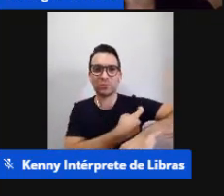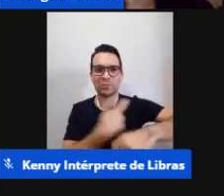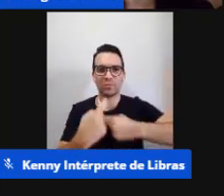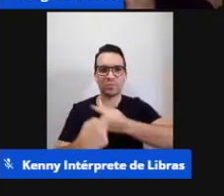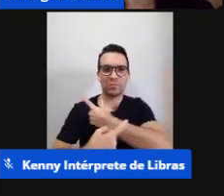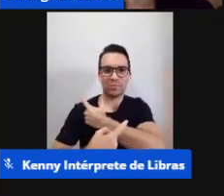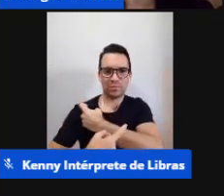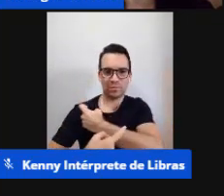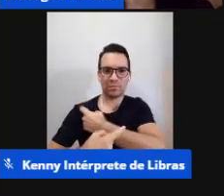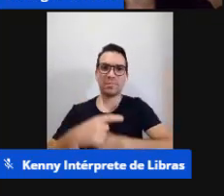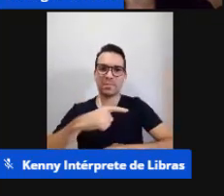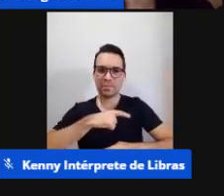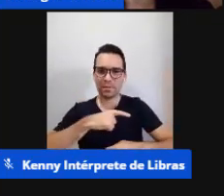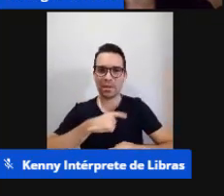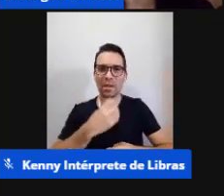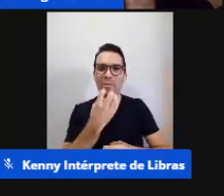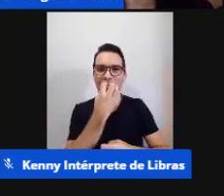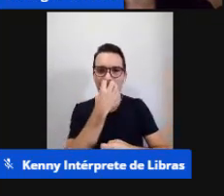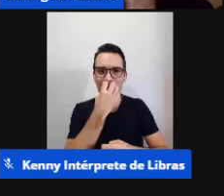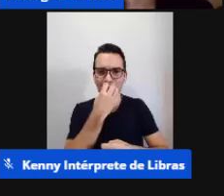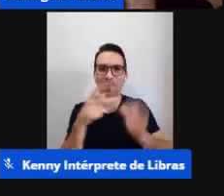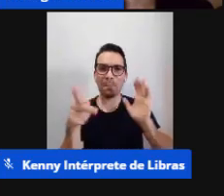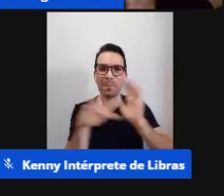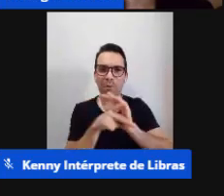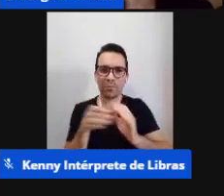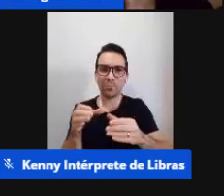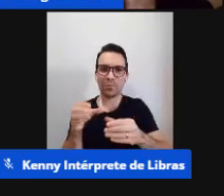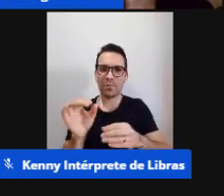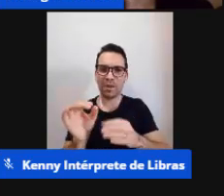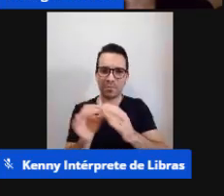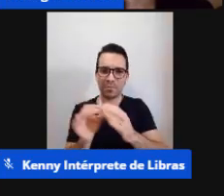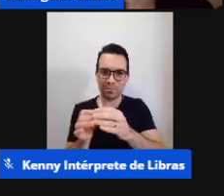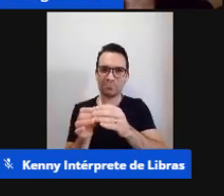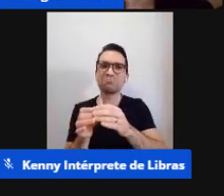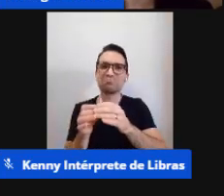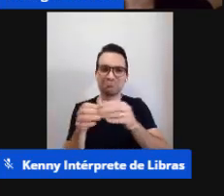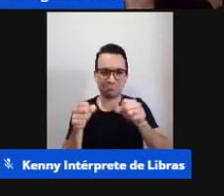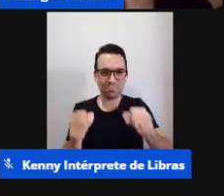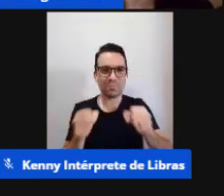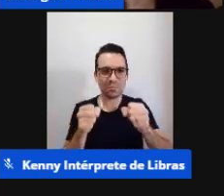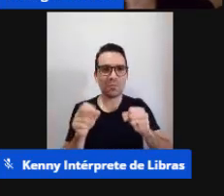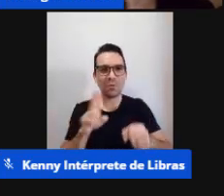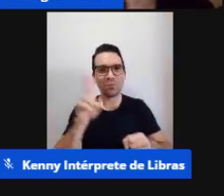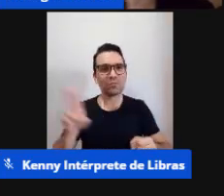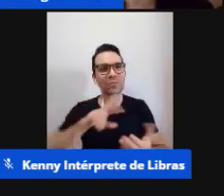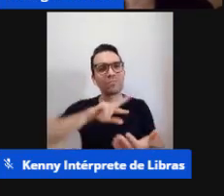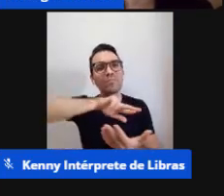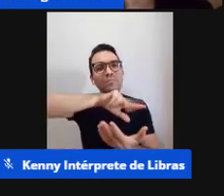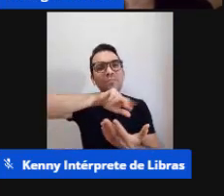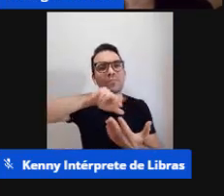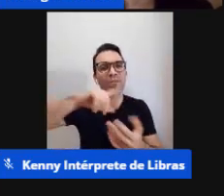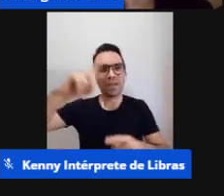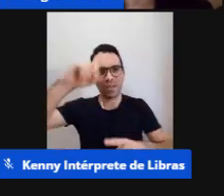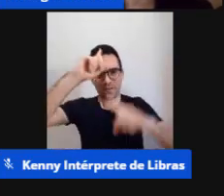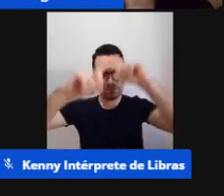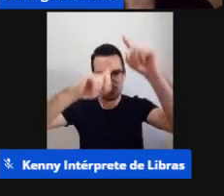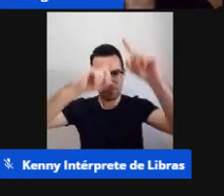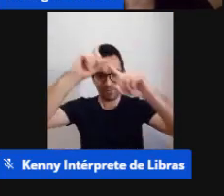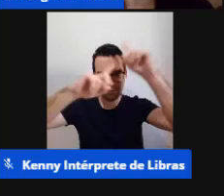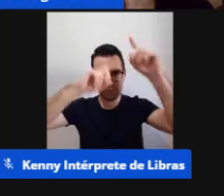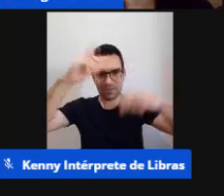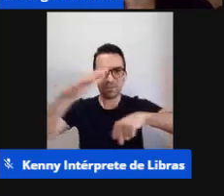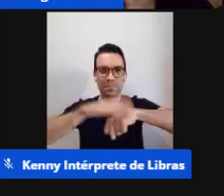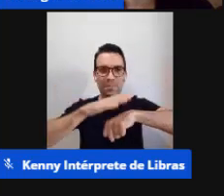bolitas, bolinha do cachorro tá mordendo. Pode colocar aqui. Se não tem nenhuma bolinha, pede para a criança amassar um